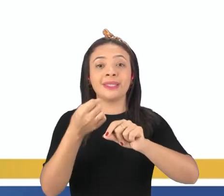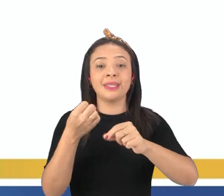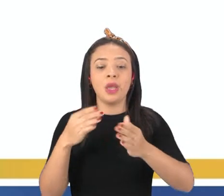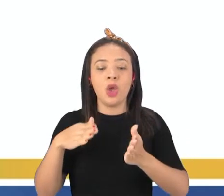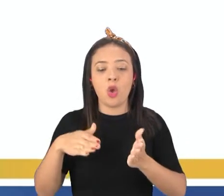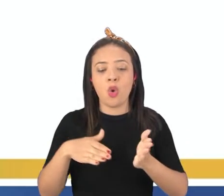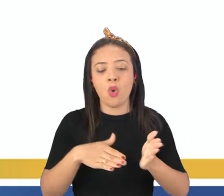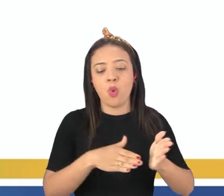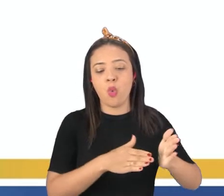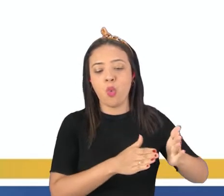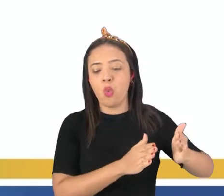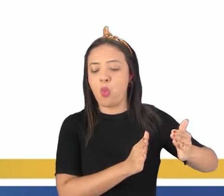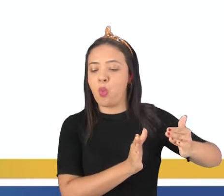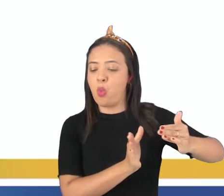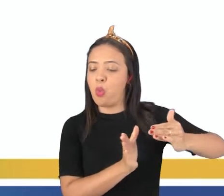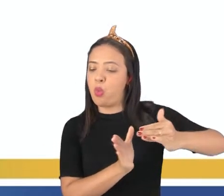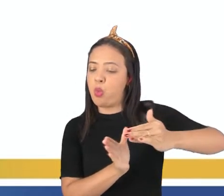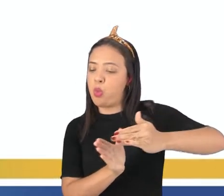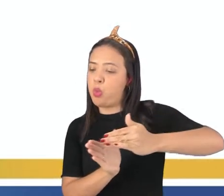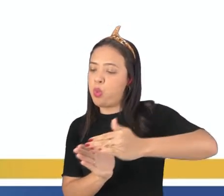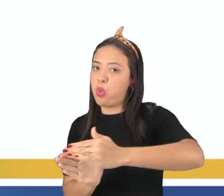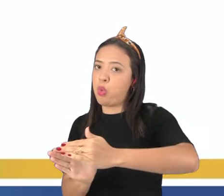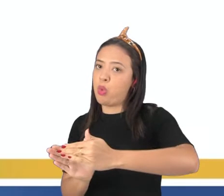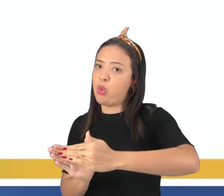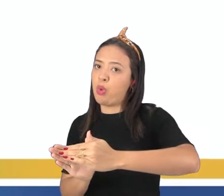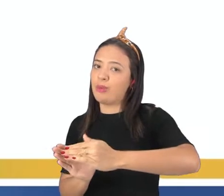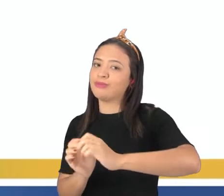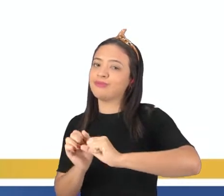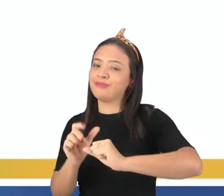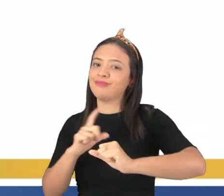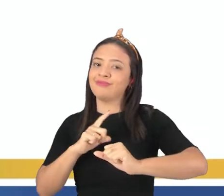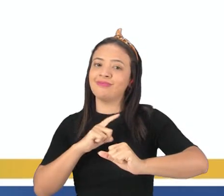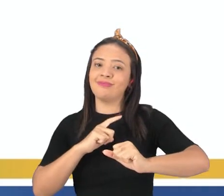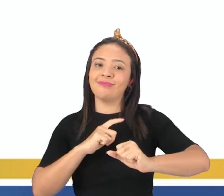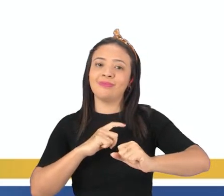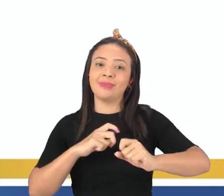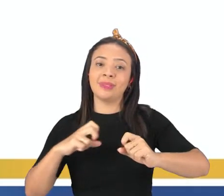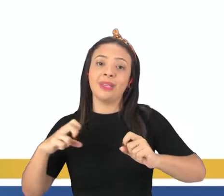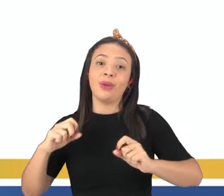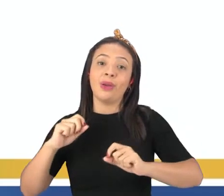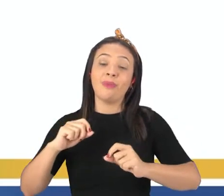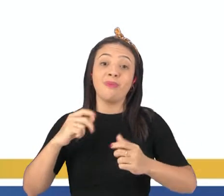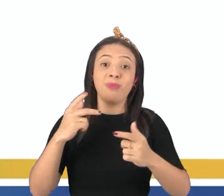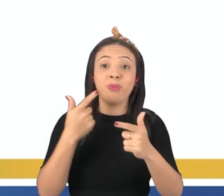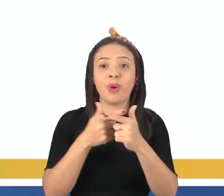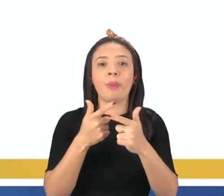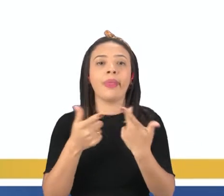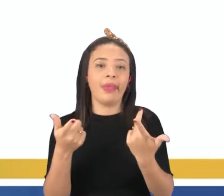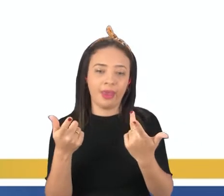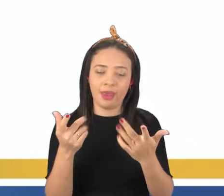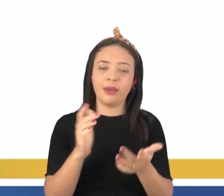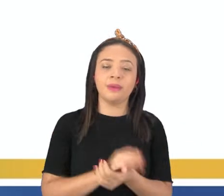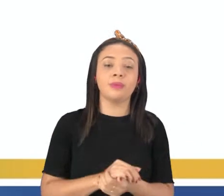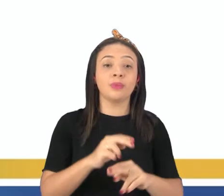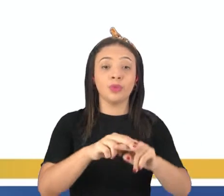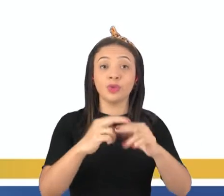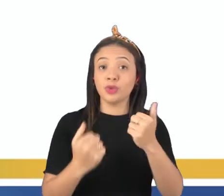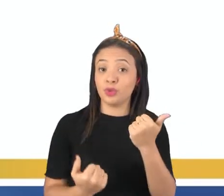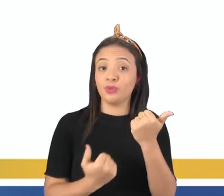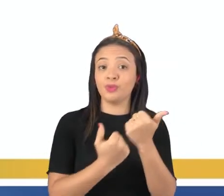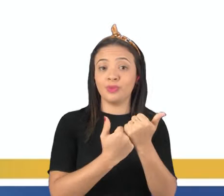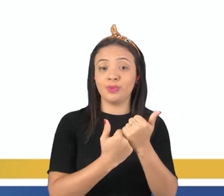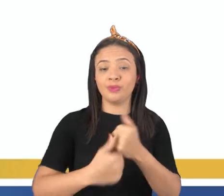do trilho e trouxe sérios acidentes no período. Então, de certo modo, foi substituído